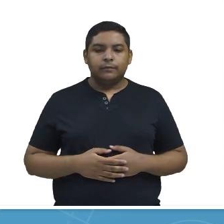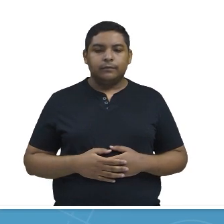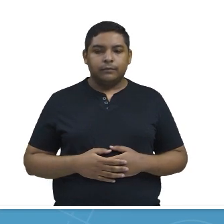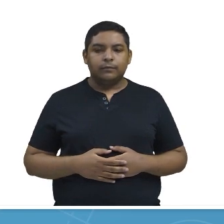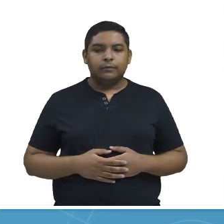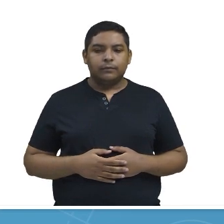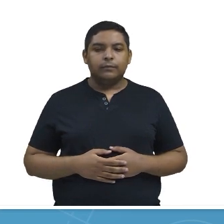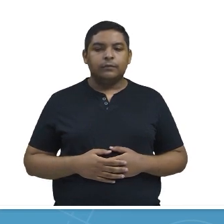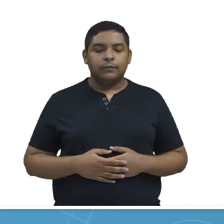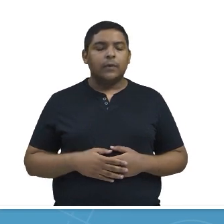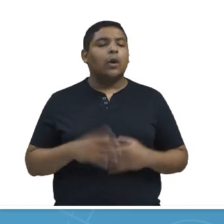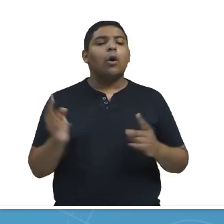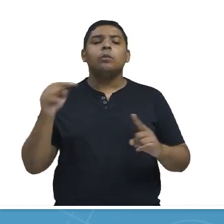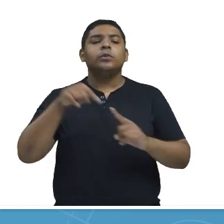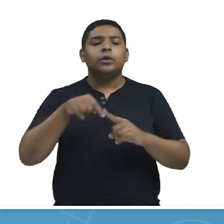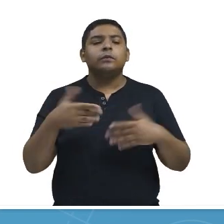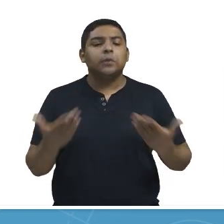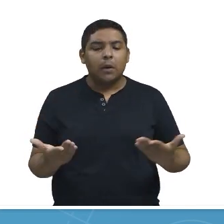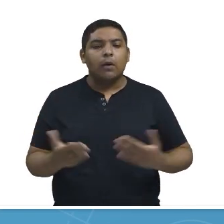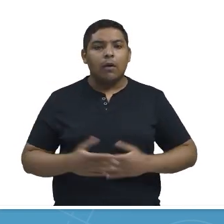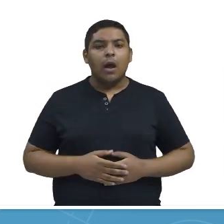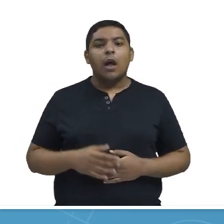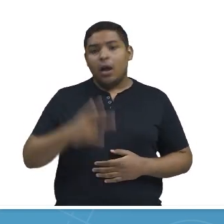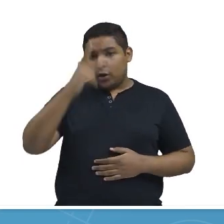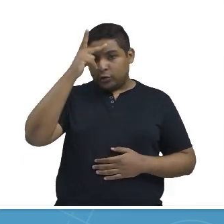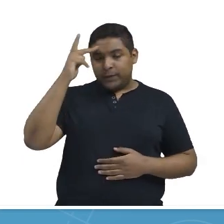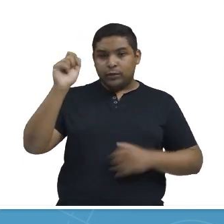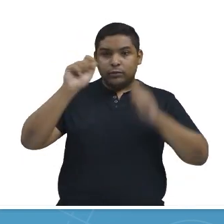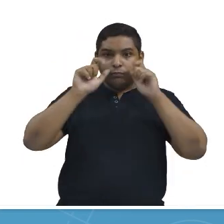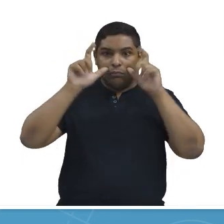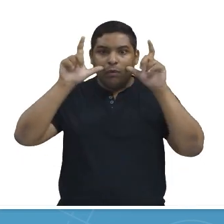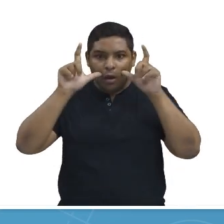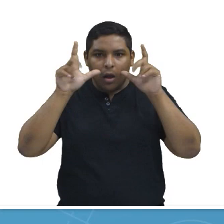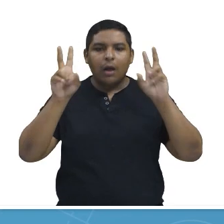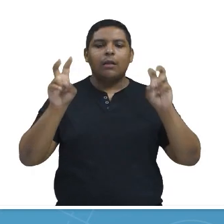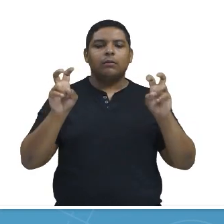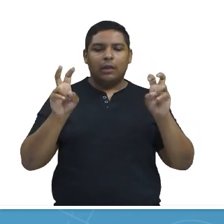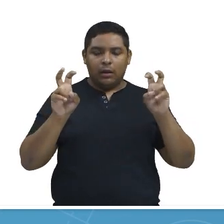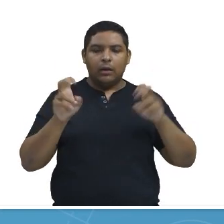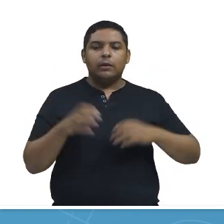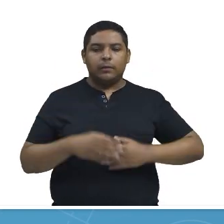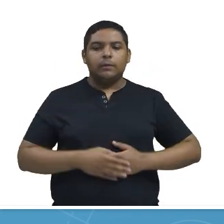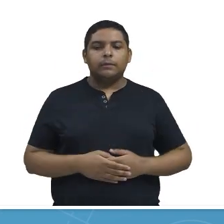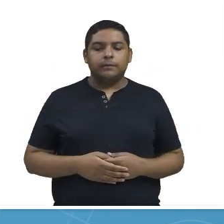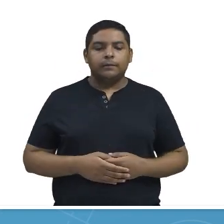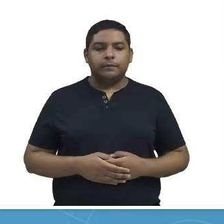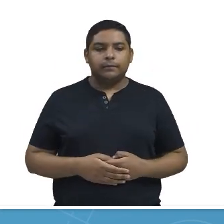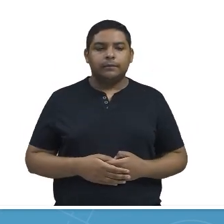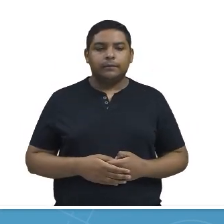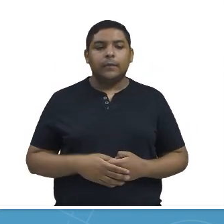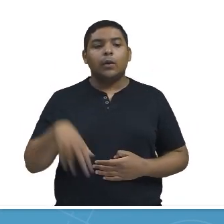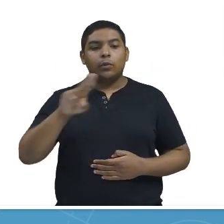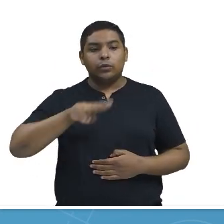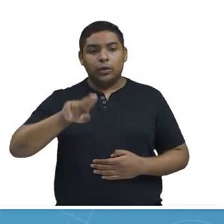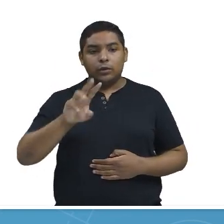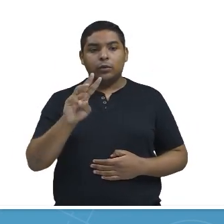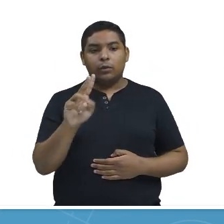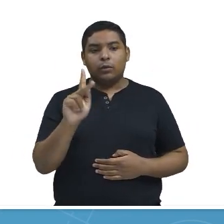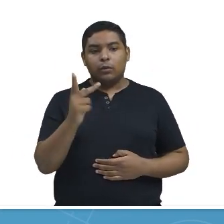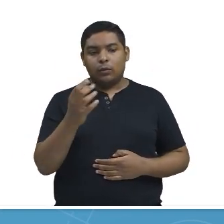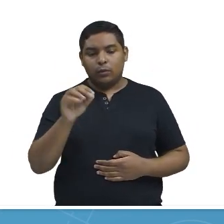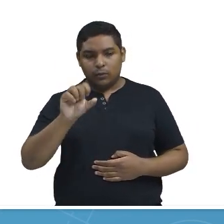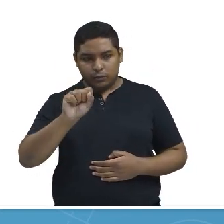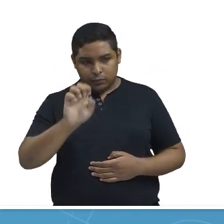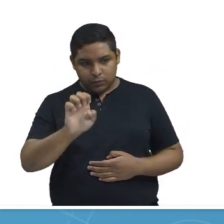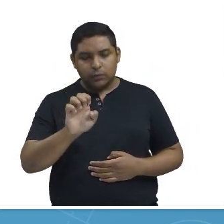Cuja finalidade é alertar as pessoas sobre esse tema. Então, ele utilizou o whose aí, não é? De quem é?